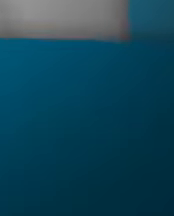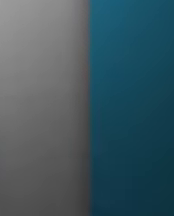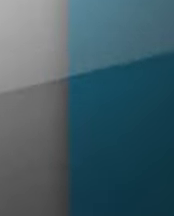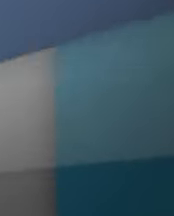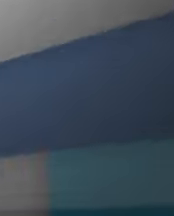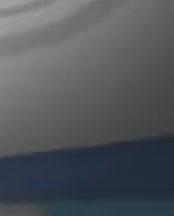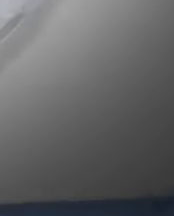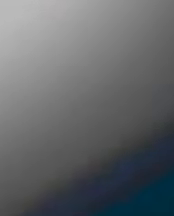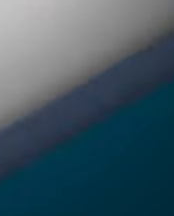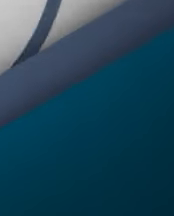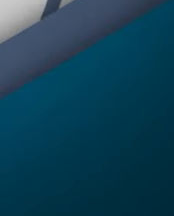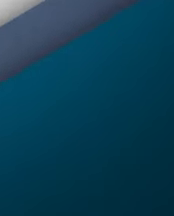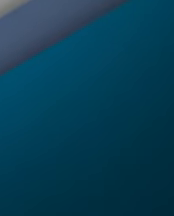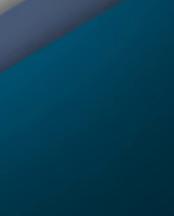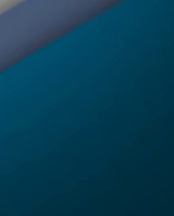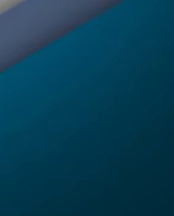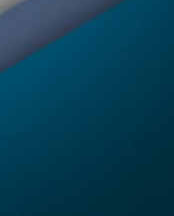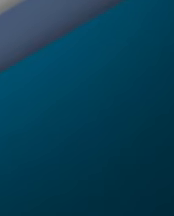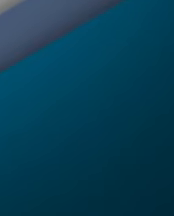encontra